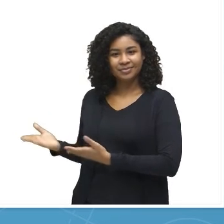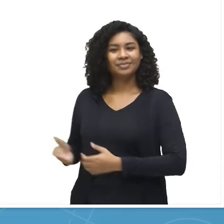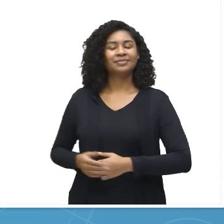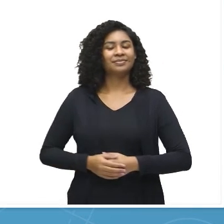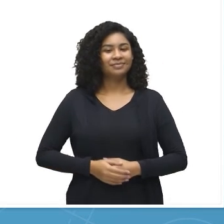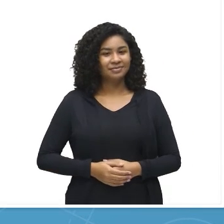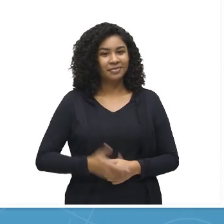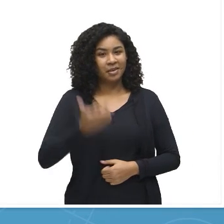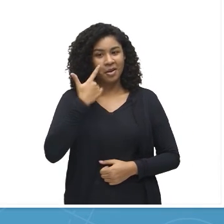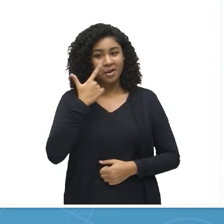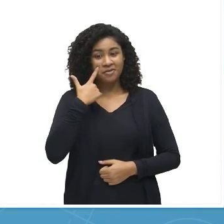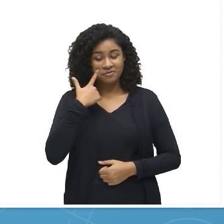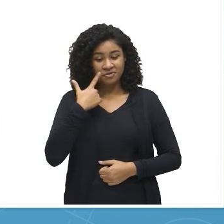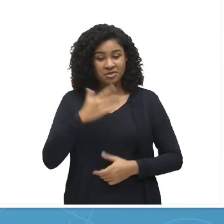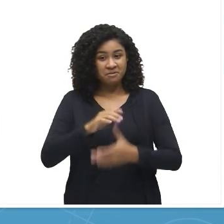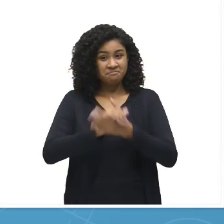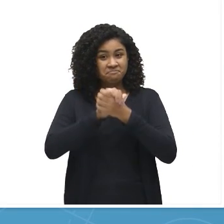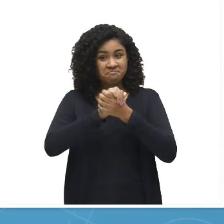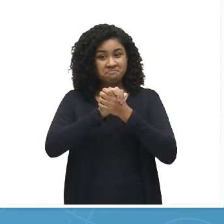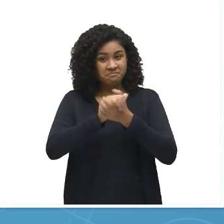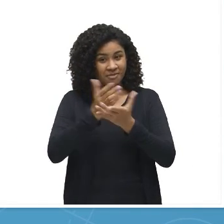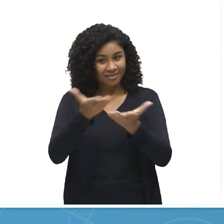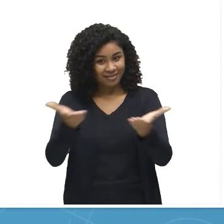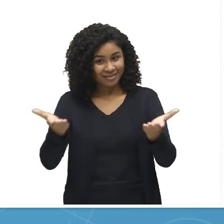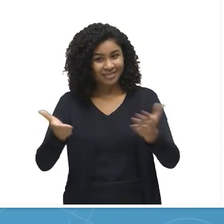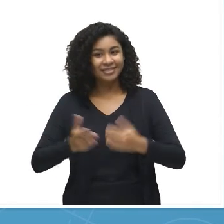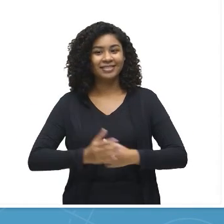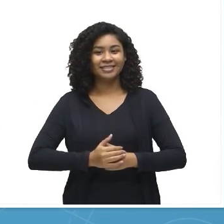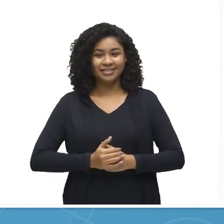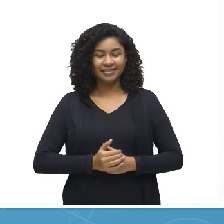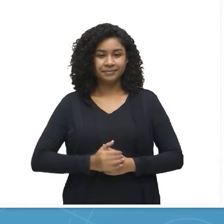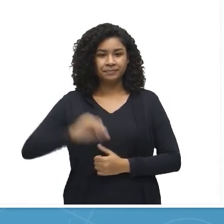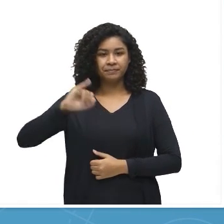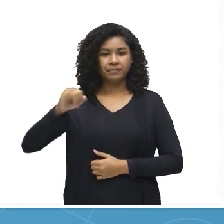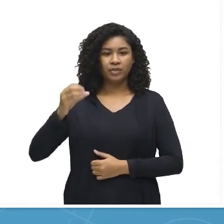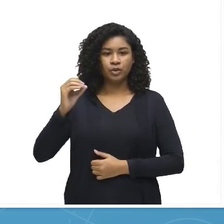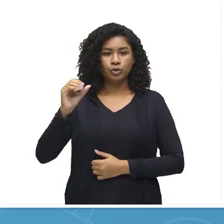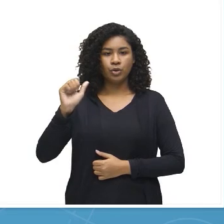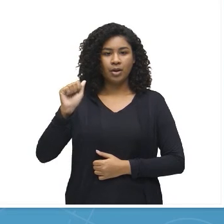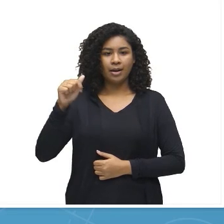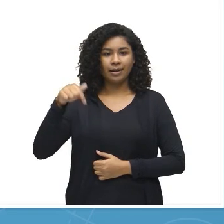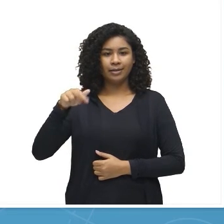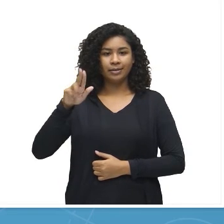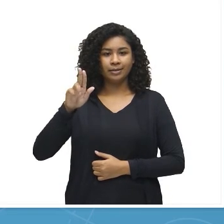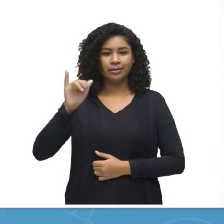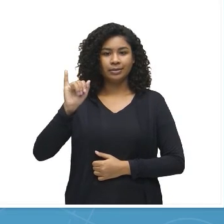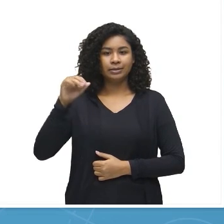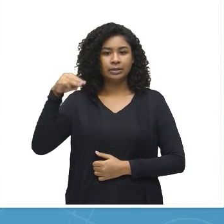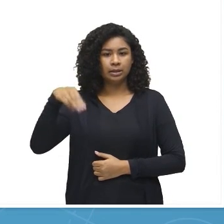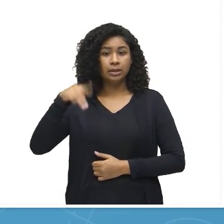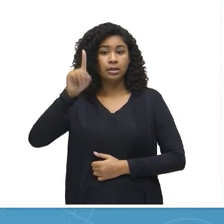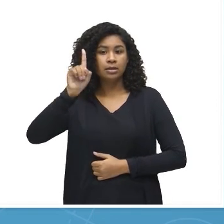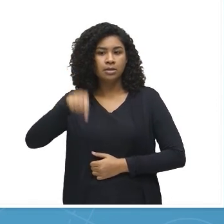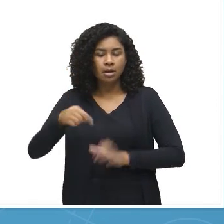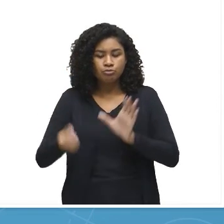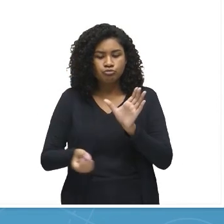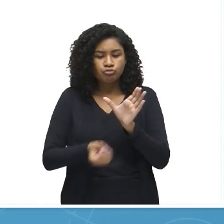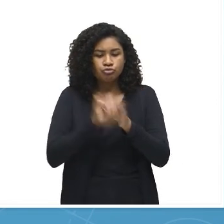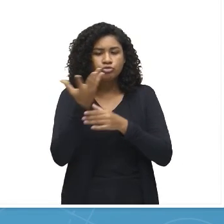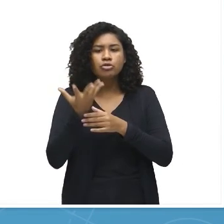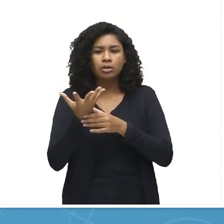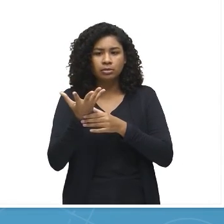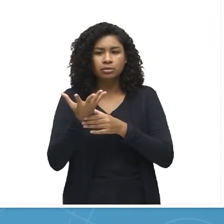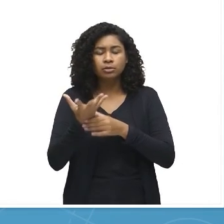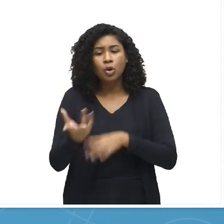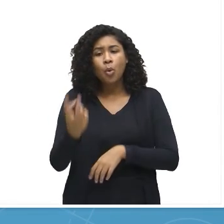ganhar um prêmio, muito bem. Joaquim, questão 2, foi o florescimento cultural com estímulo às artes.